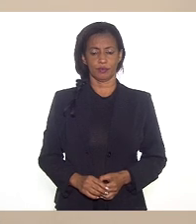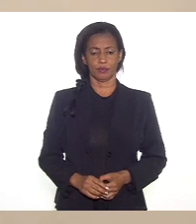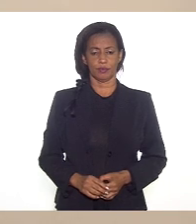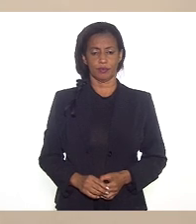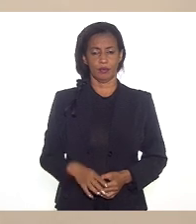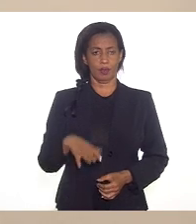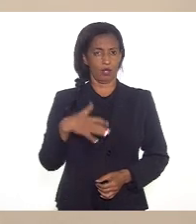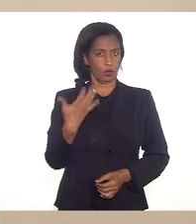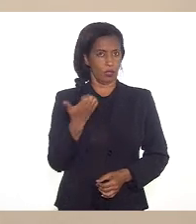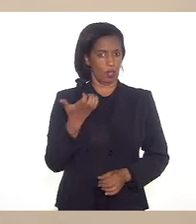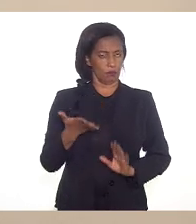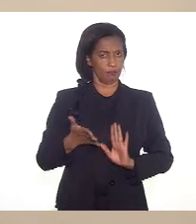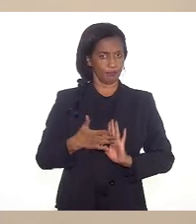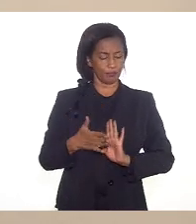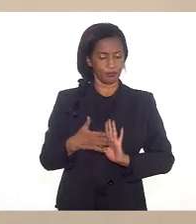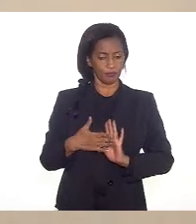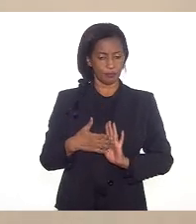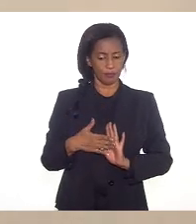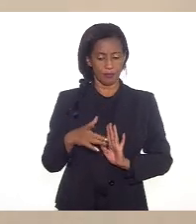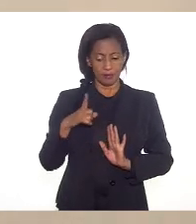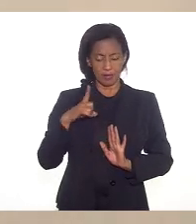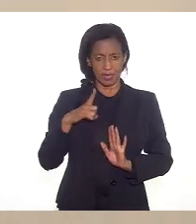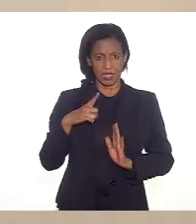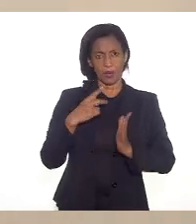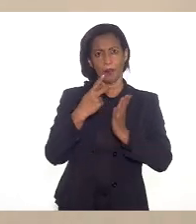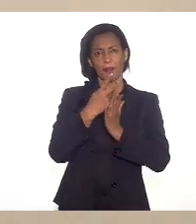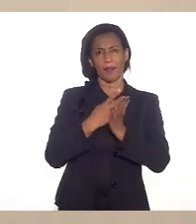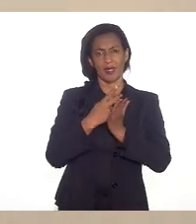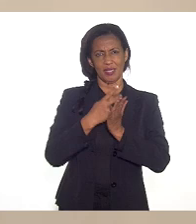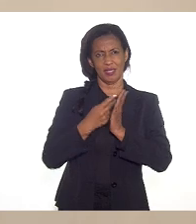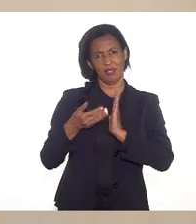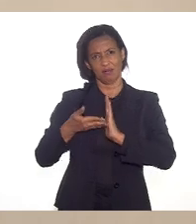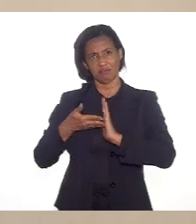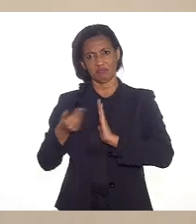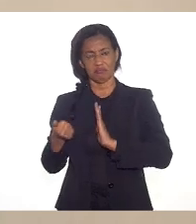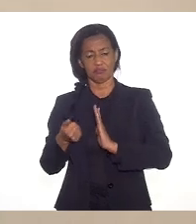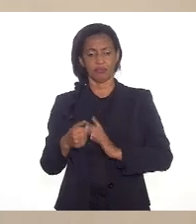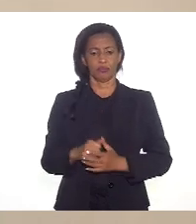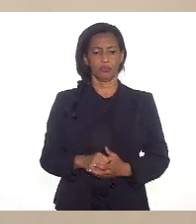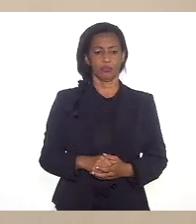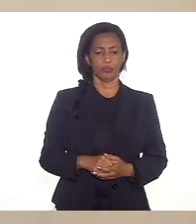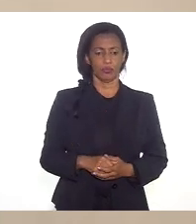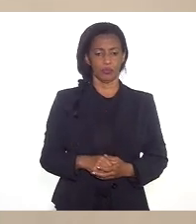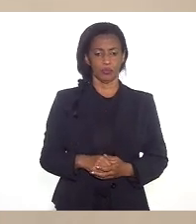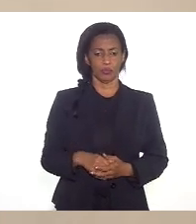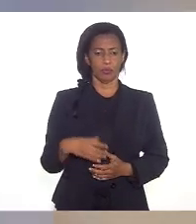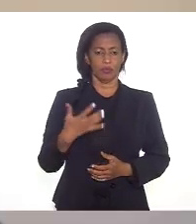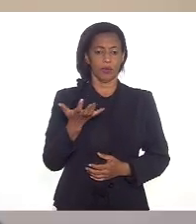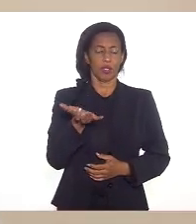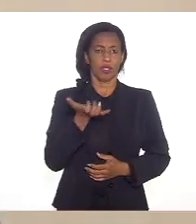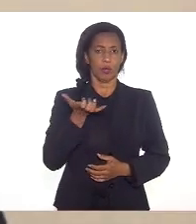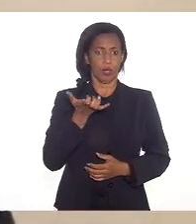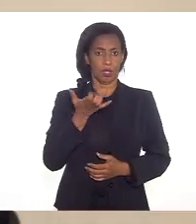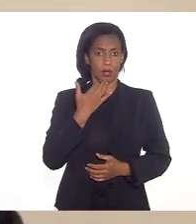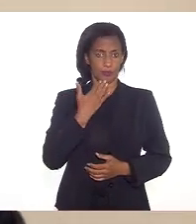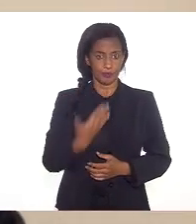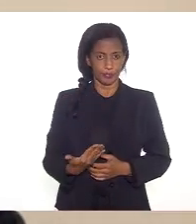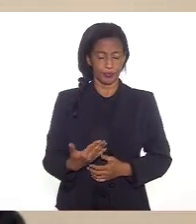Eu quero propor aqui, há um parecer pela prejudicabilidade, e eu queria aqui propor